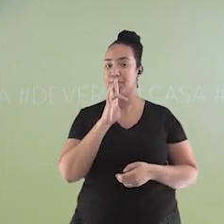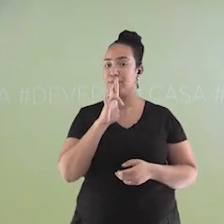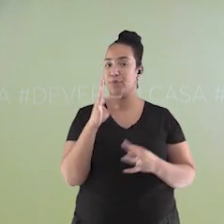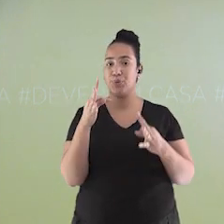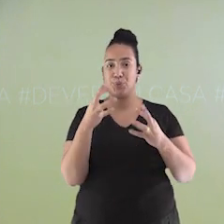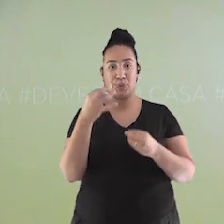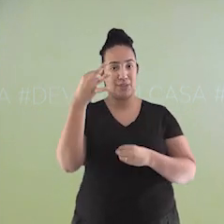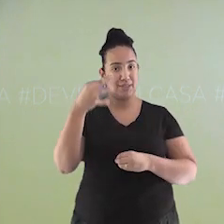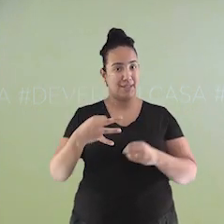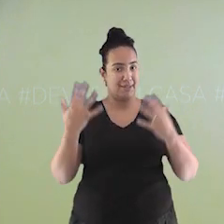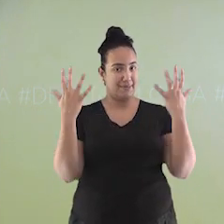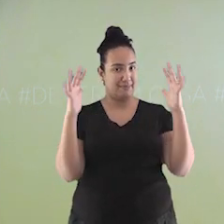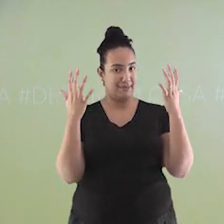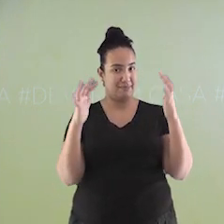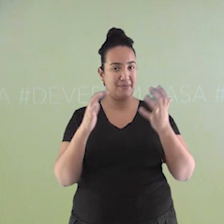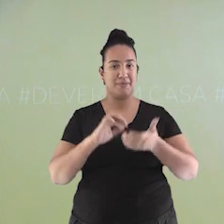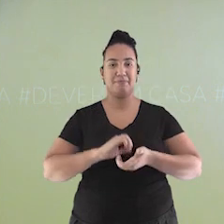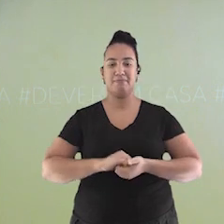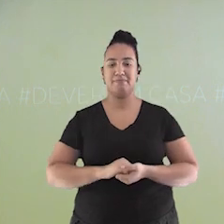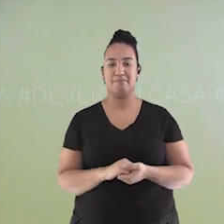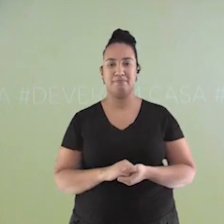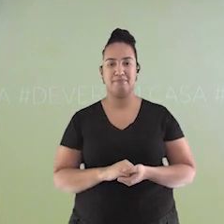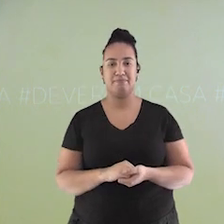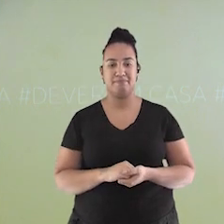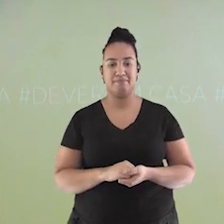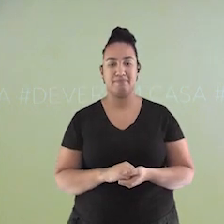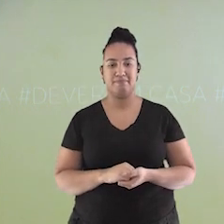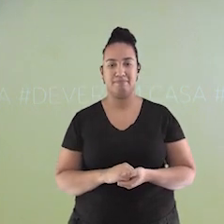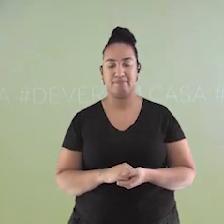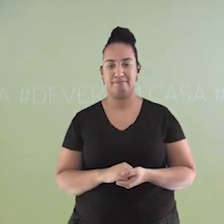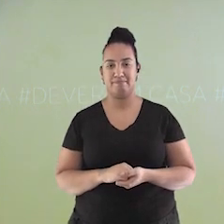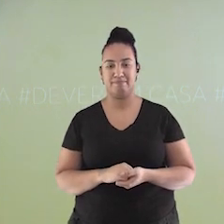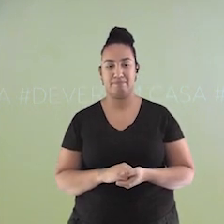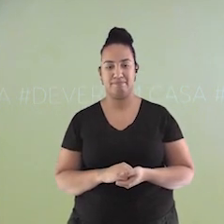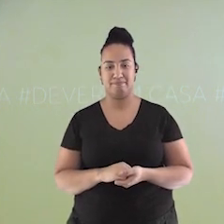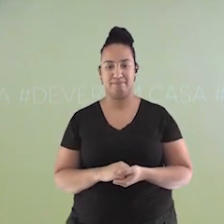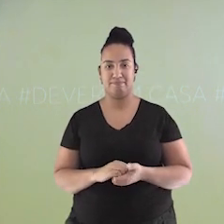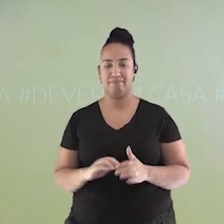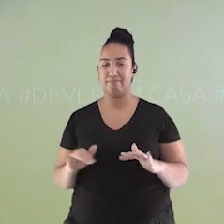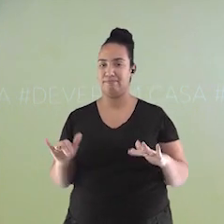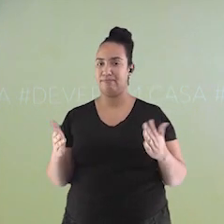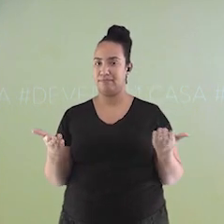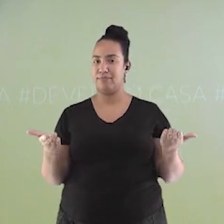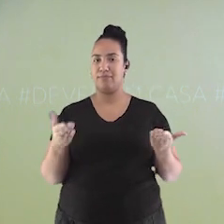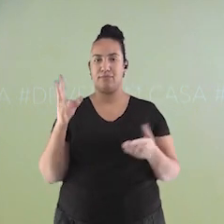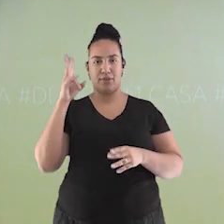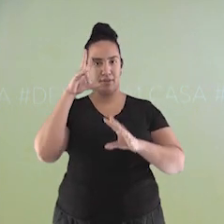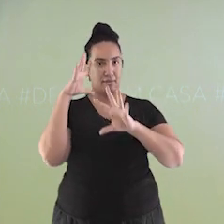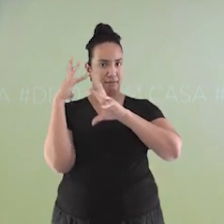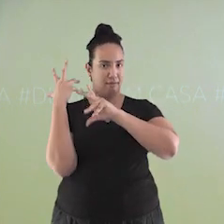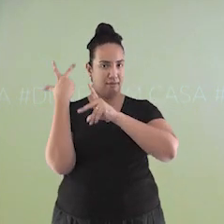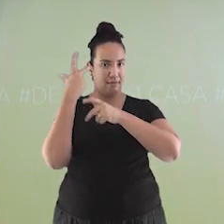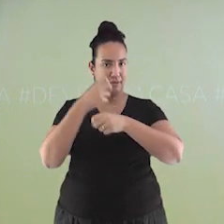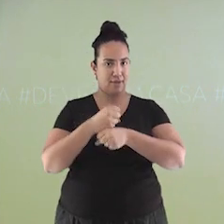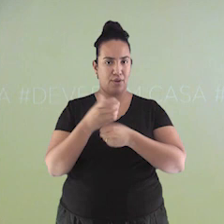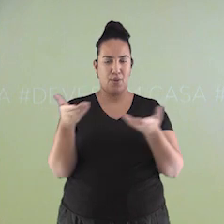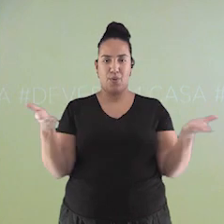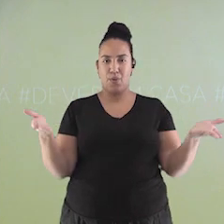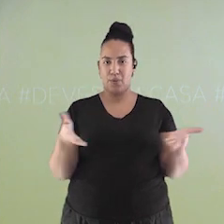tudo, parabéns! Pessoal, vamos recapitular o que aprendemos na aula de